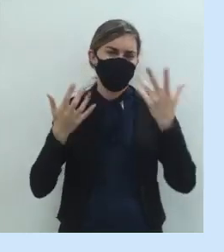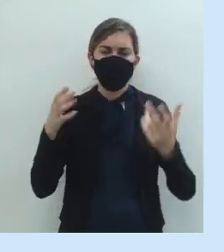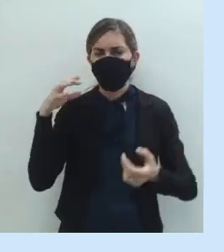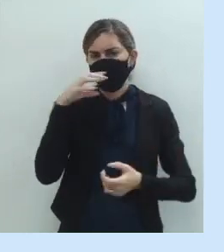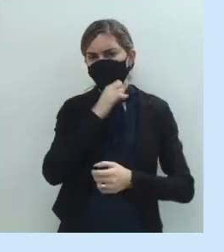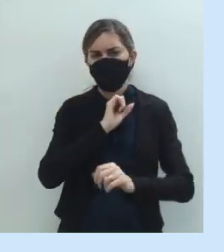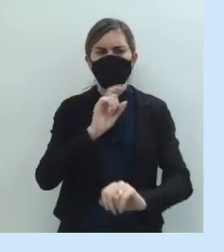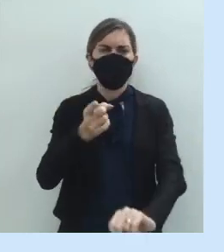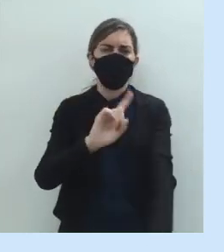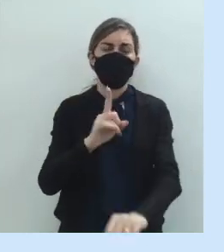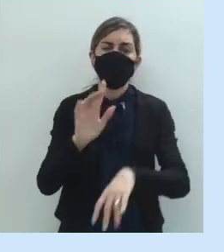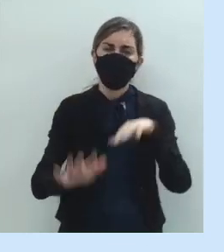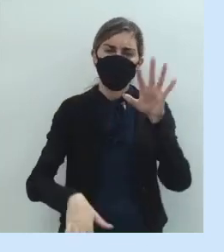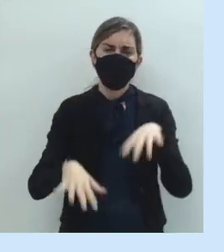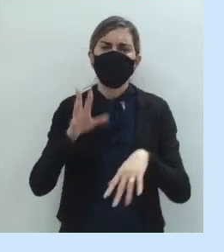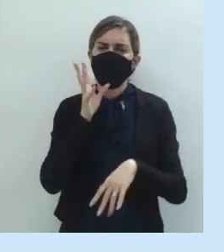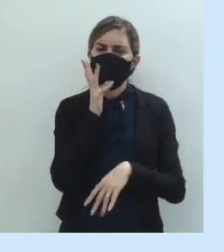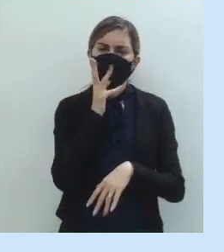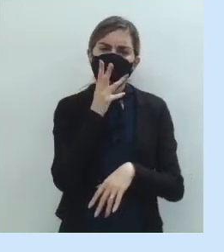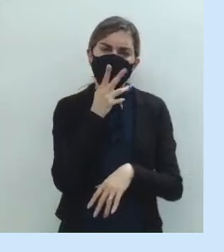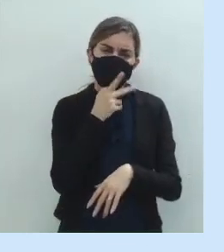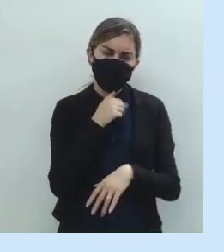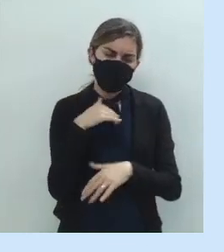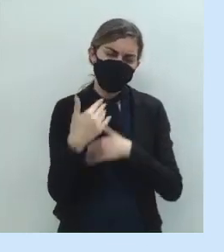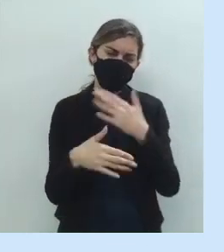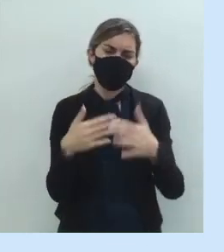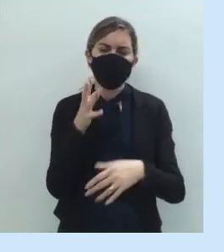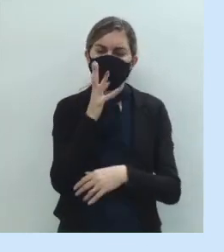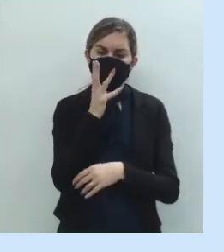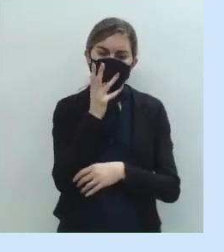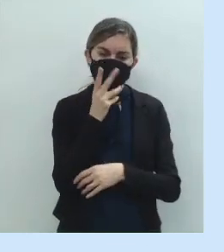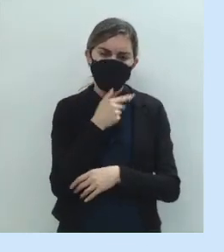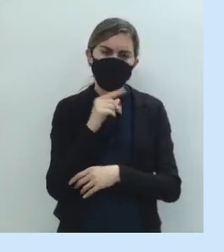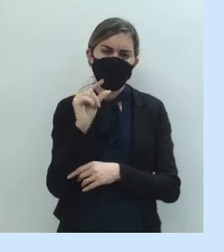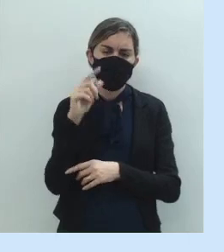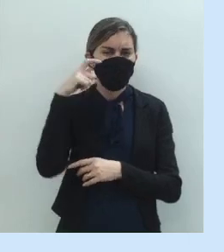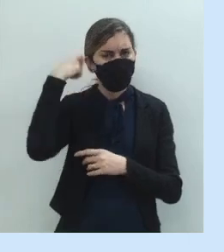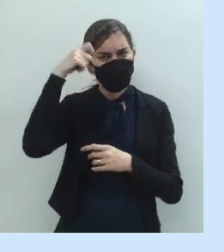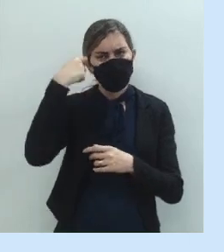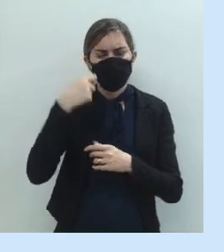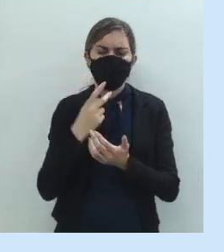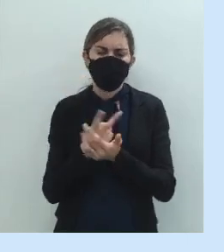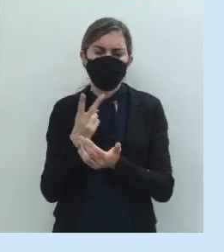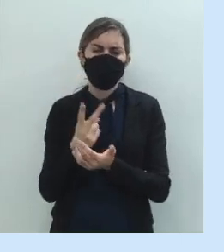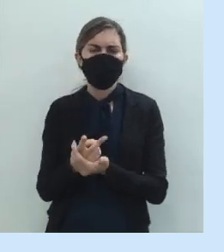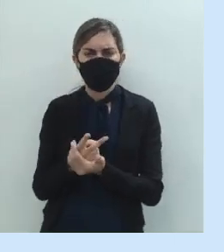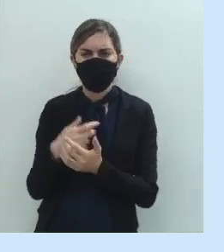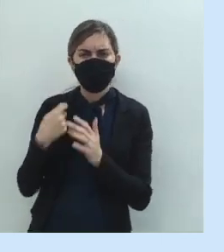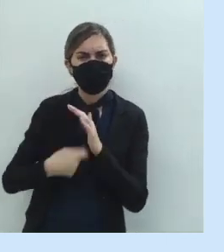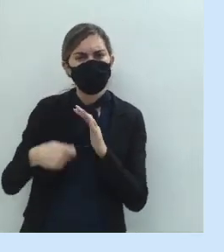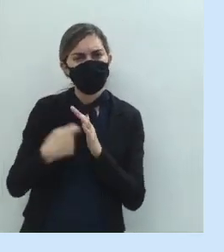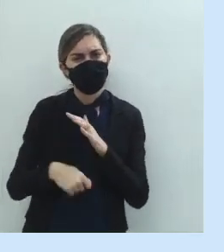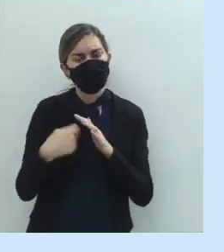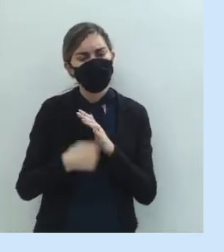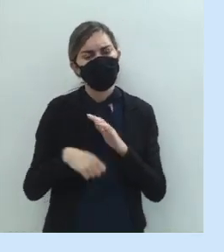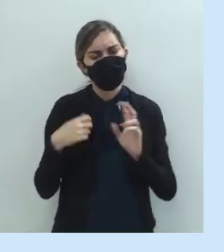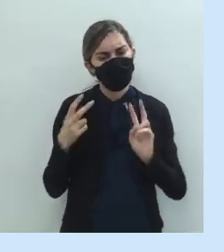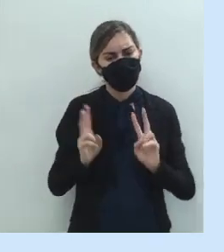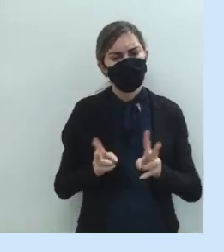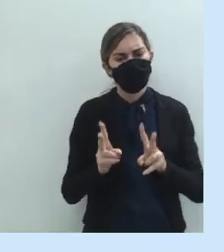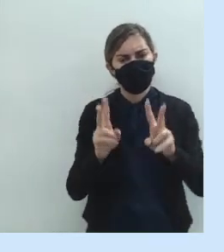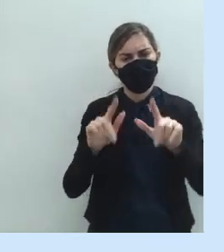rápida, né, às vezes demora, o processo demora um pouco. Então os nossos artistas, eles estão sempre nessa luta para se